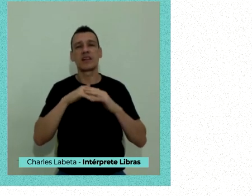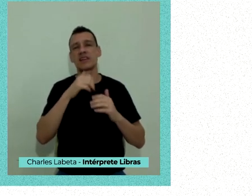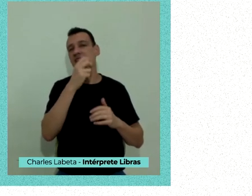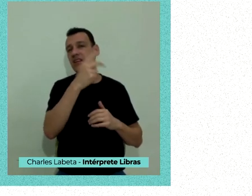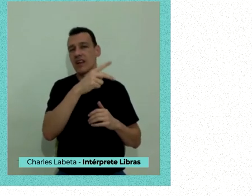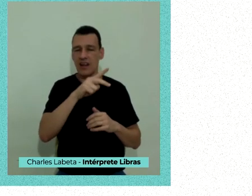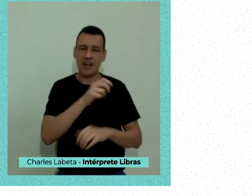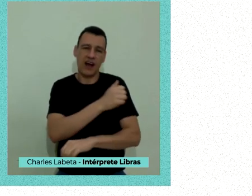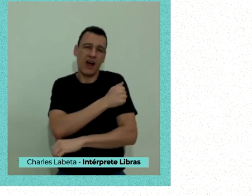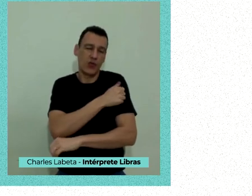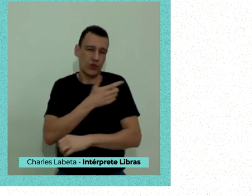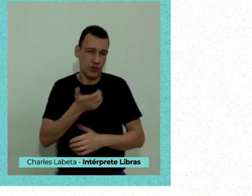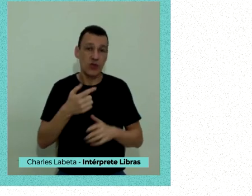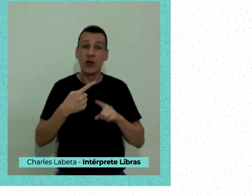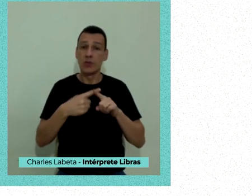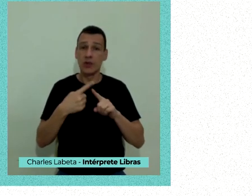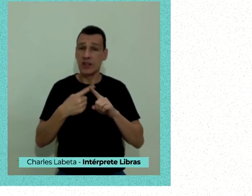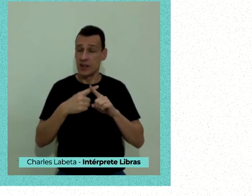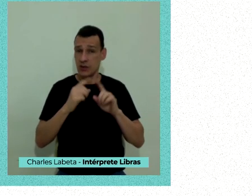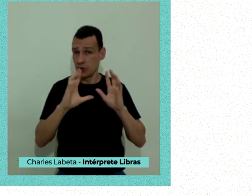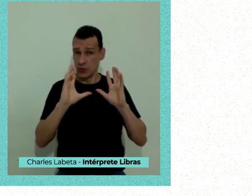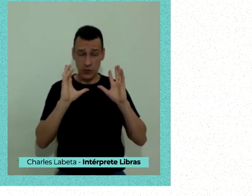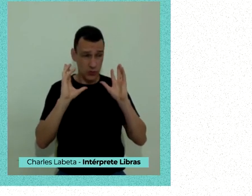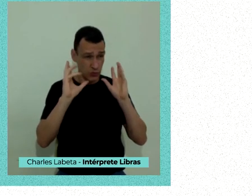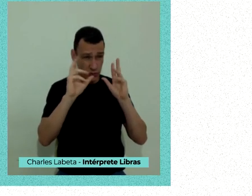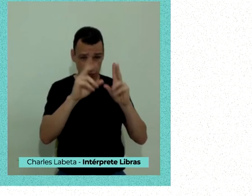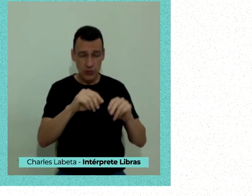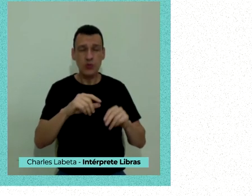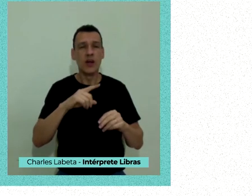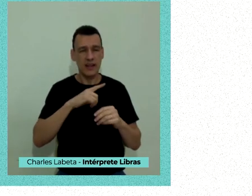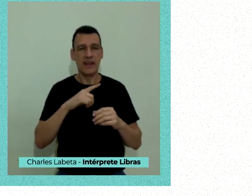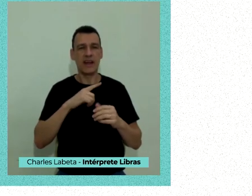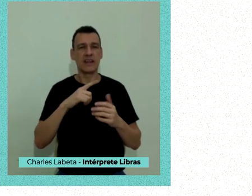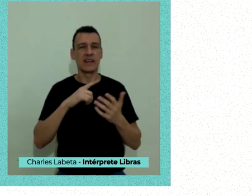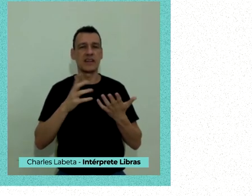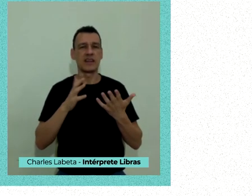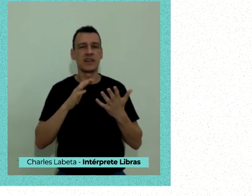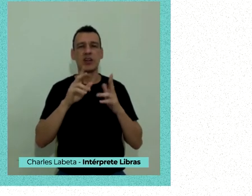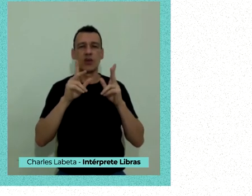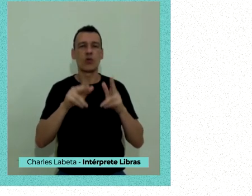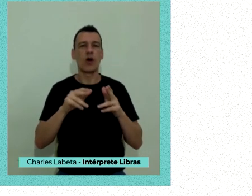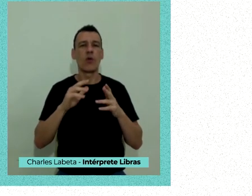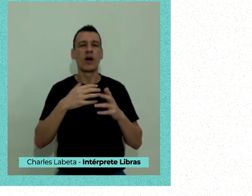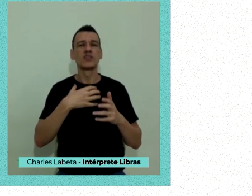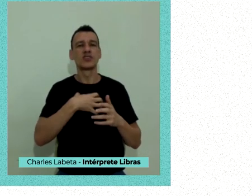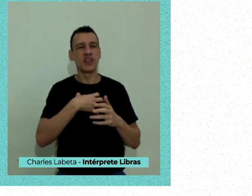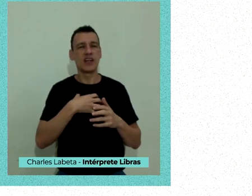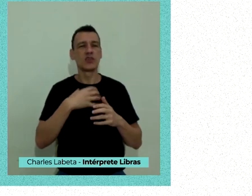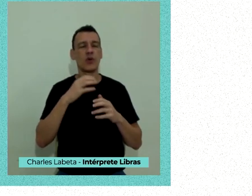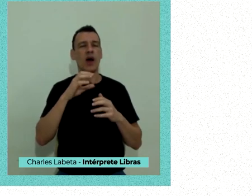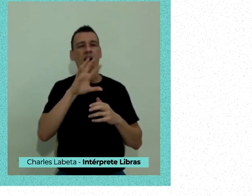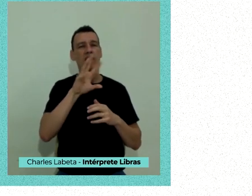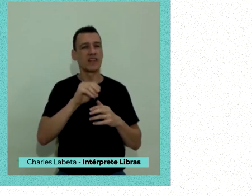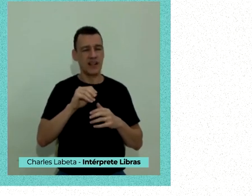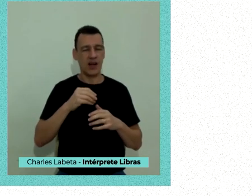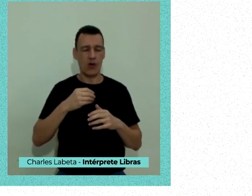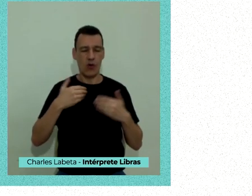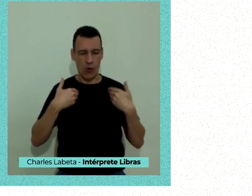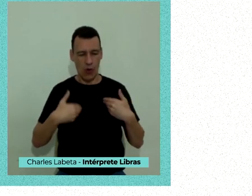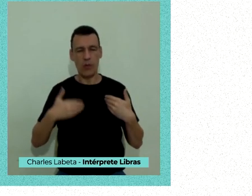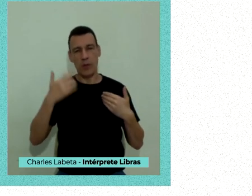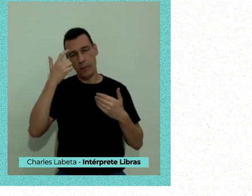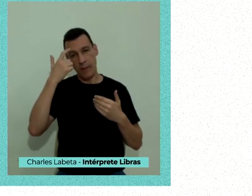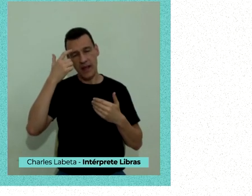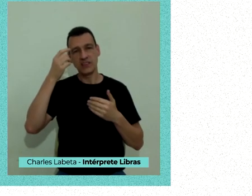que todos eles têm a totalidade que nós falamos, né? Totalidade africana, de corpo, mente e espírito, a possibilidade